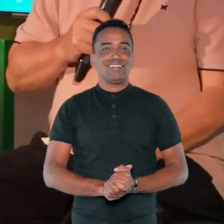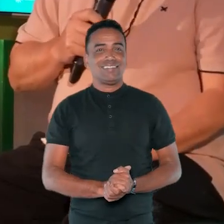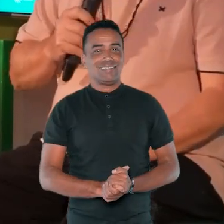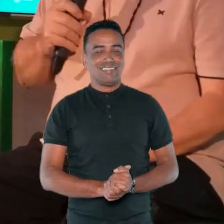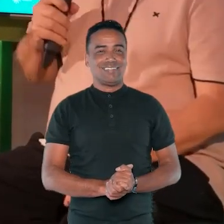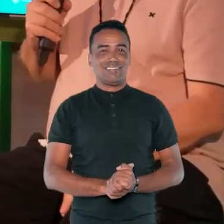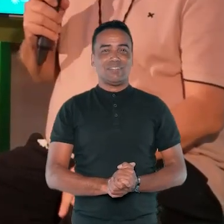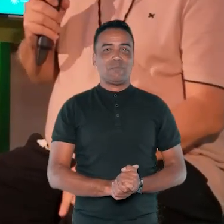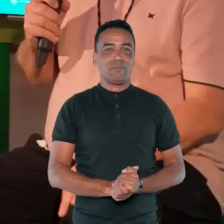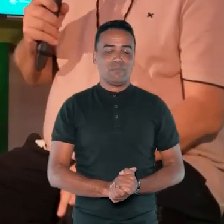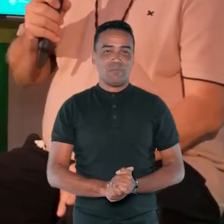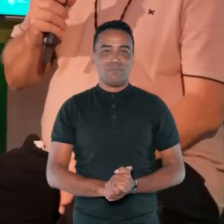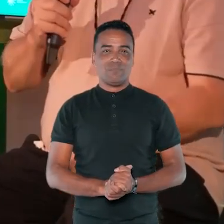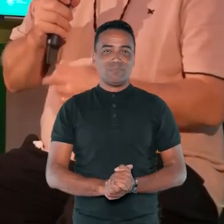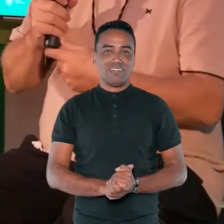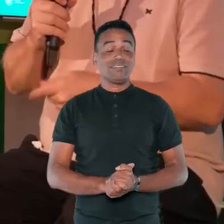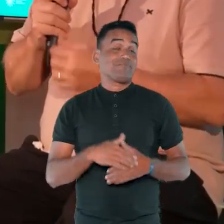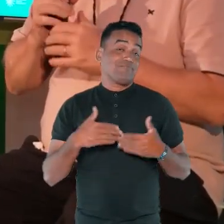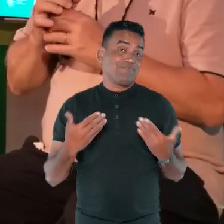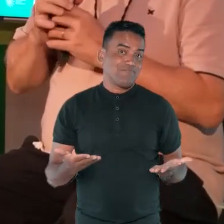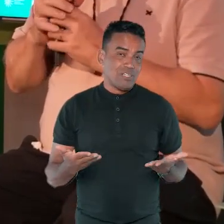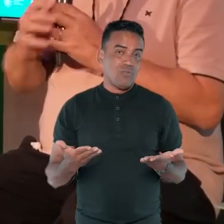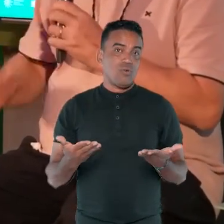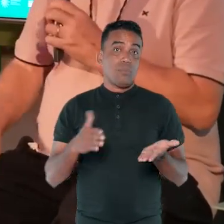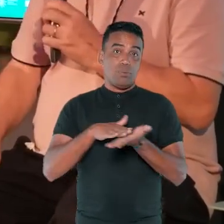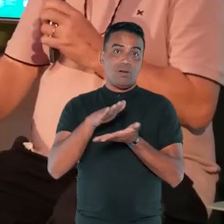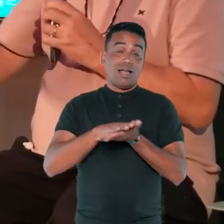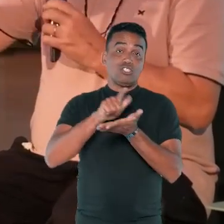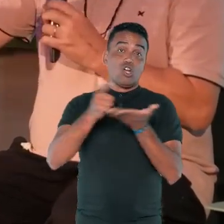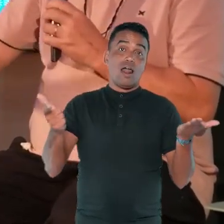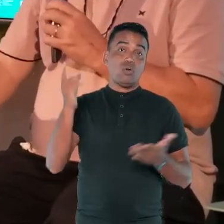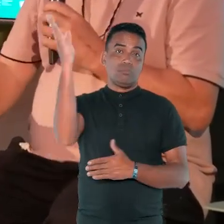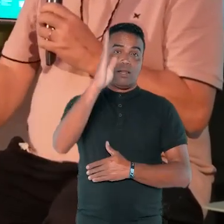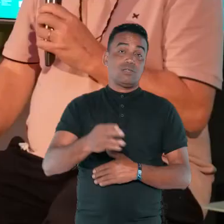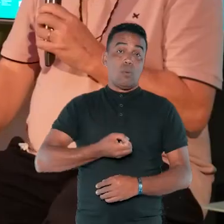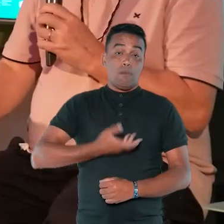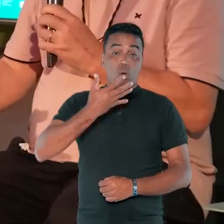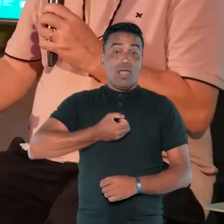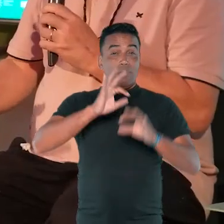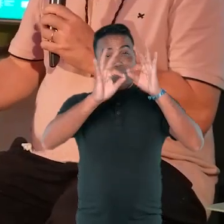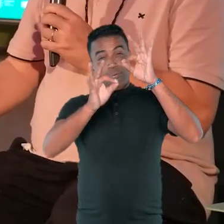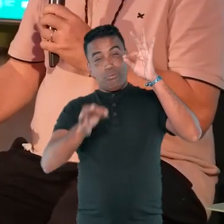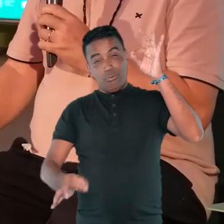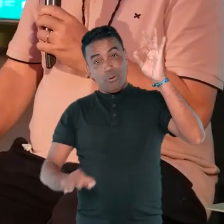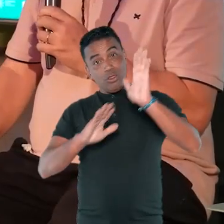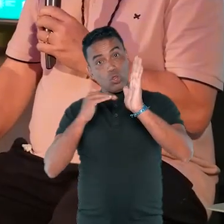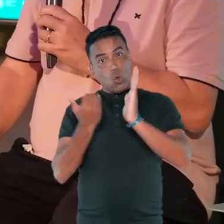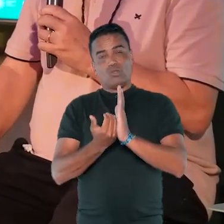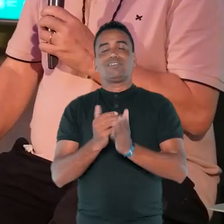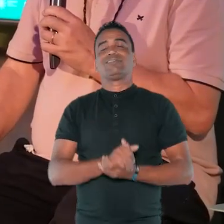Pois é. Pô. E aí foi publicado na primeira página do Jornal do Brasil um poema inteiro, assim. Então, além de